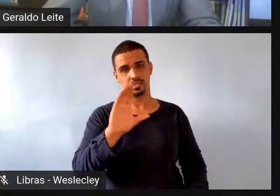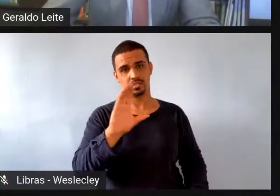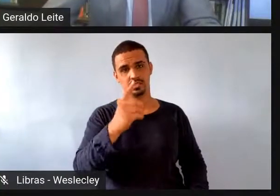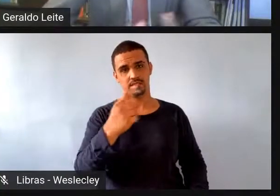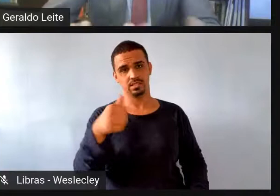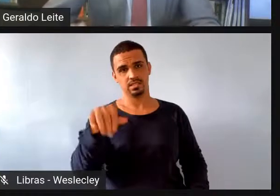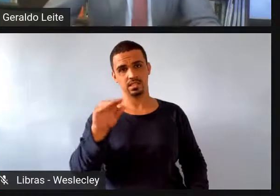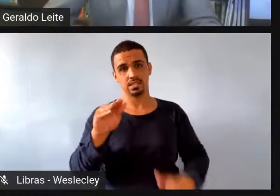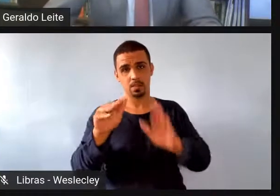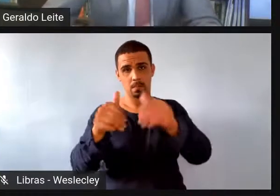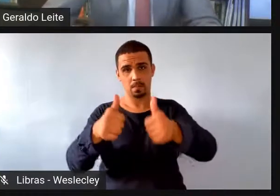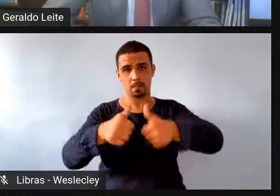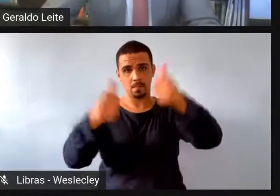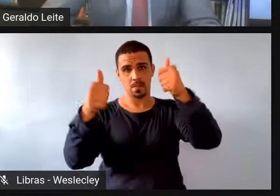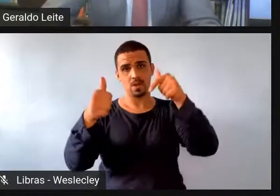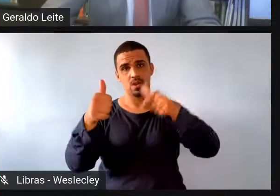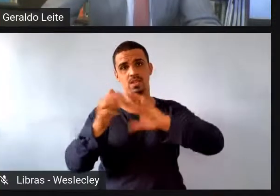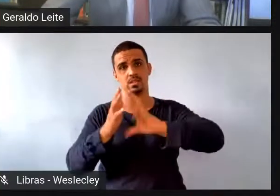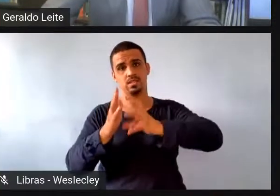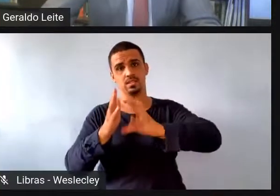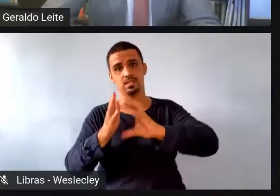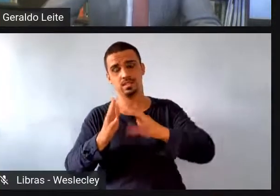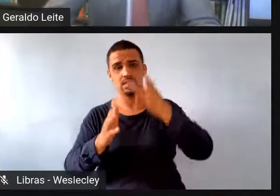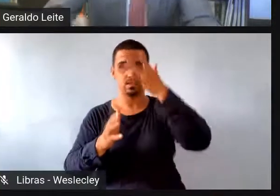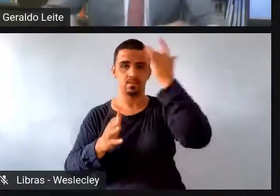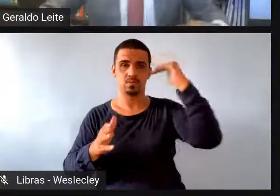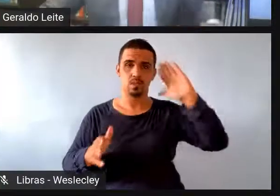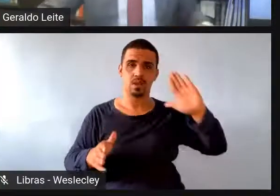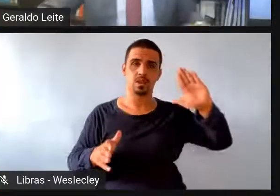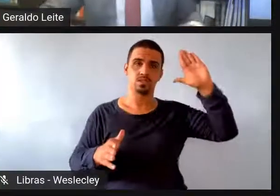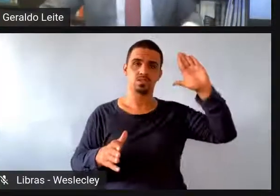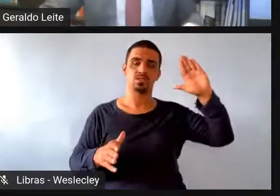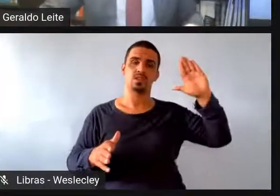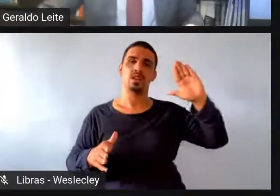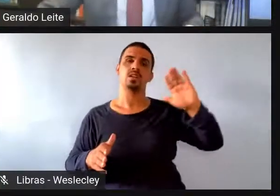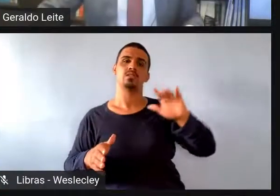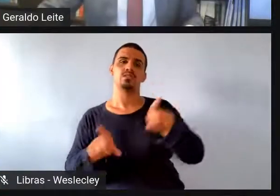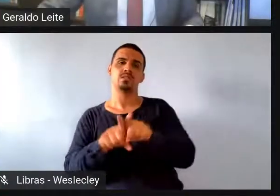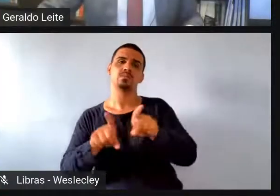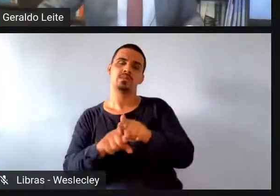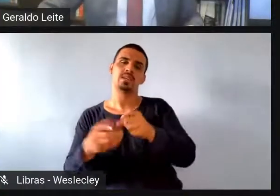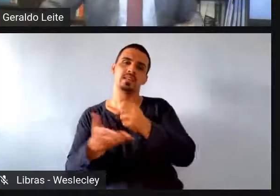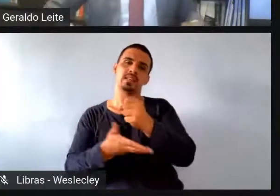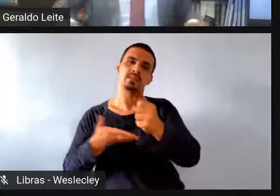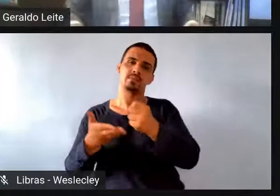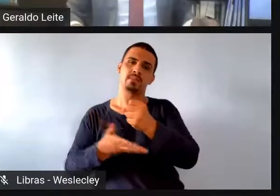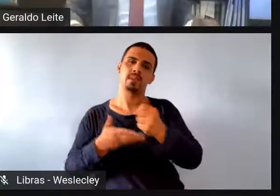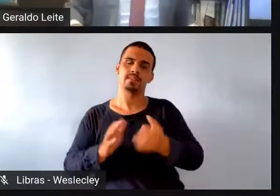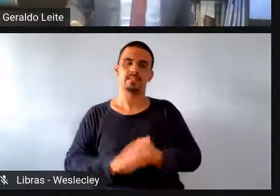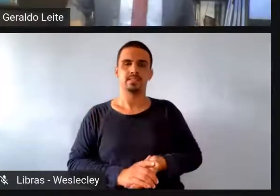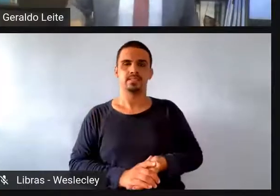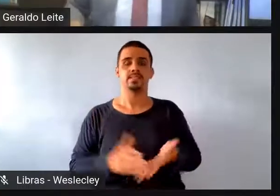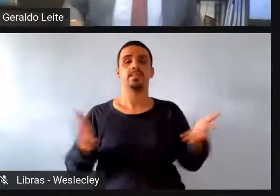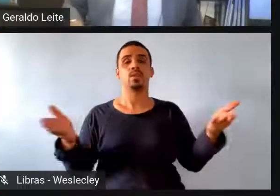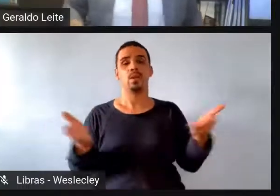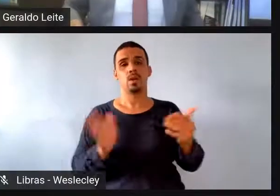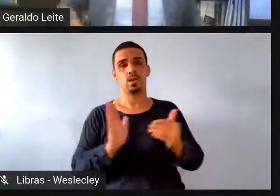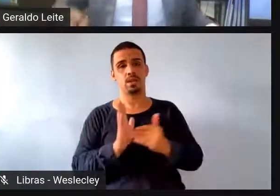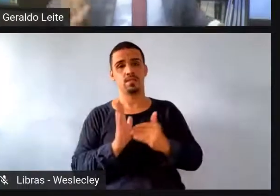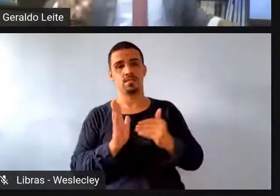dos partidos e dos candidatos com as suas bases, né? Bom, nós estamos aqui caminhando para o